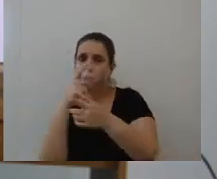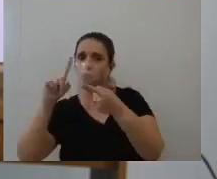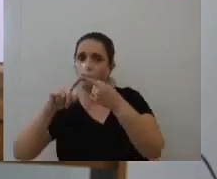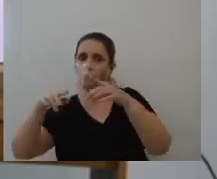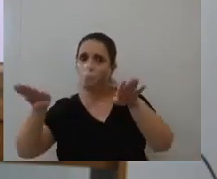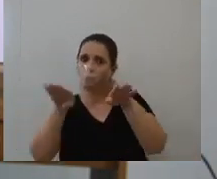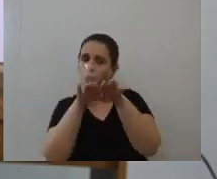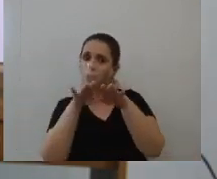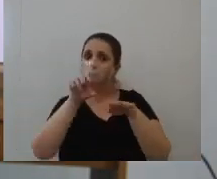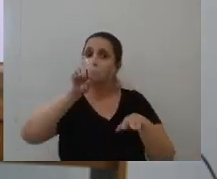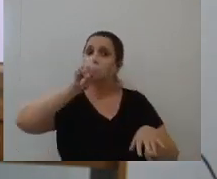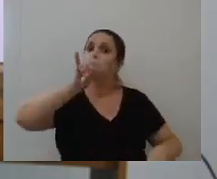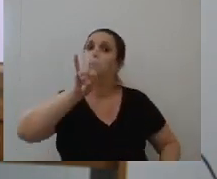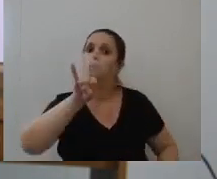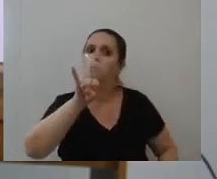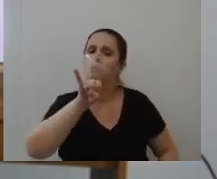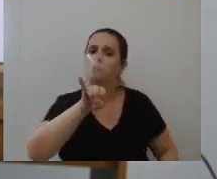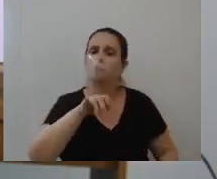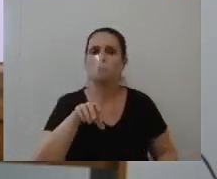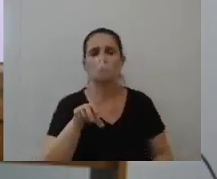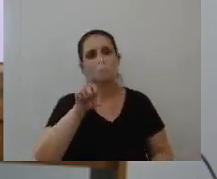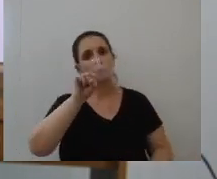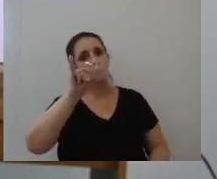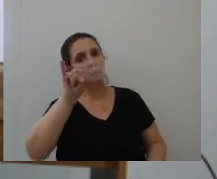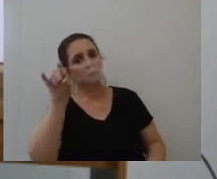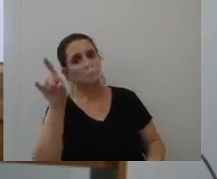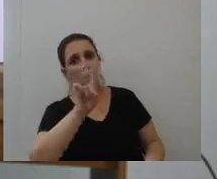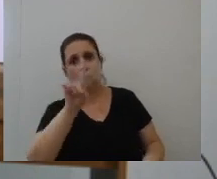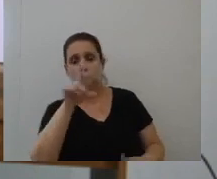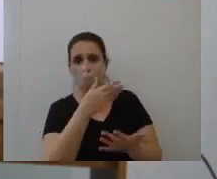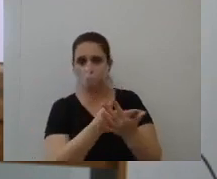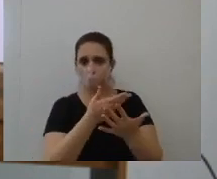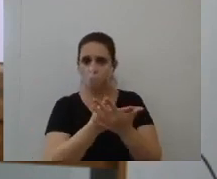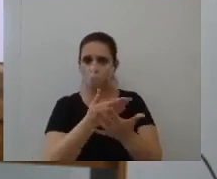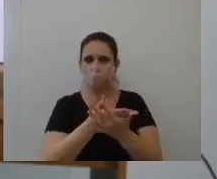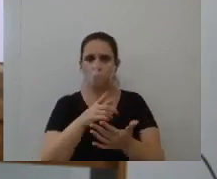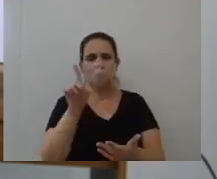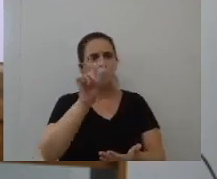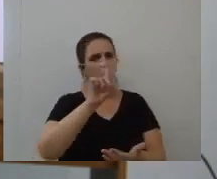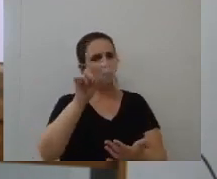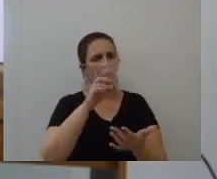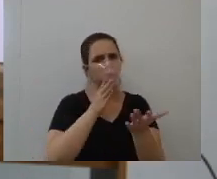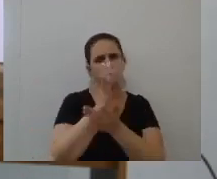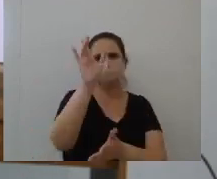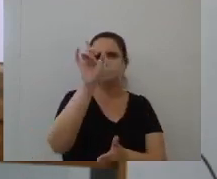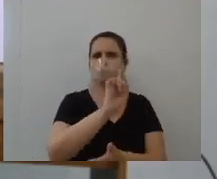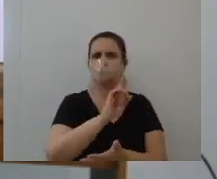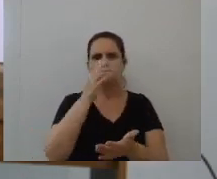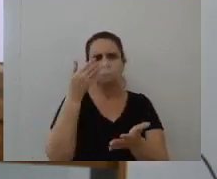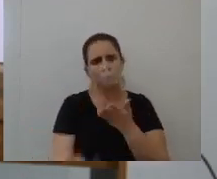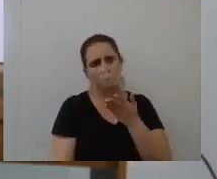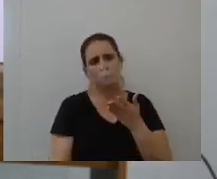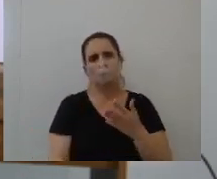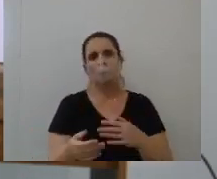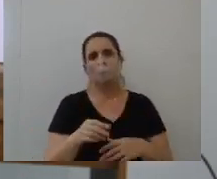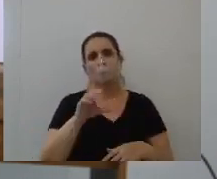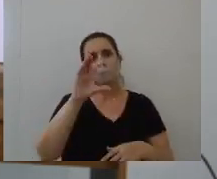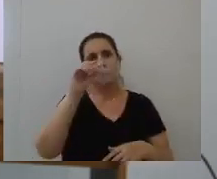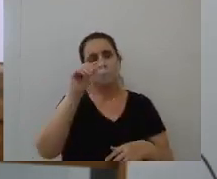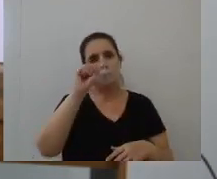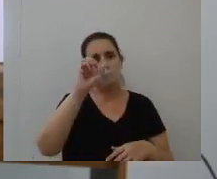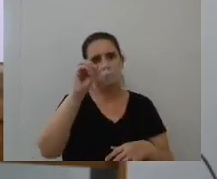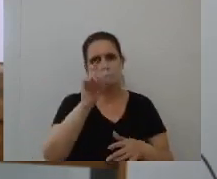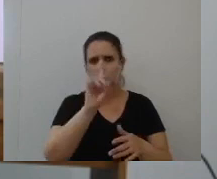ou se. Então eu digo, se não estudar, não será aprovado. Caso